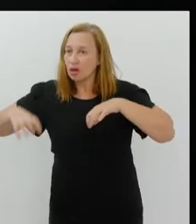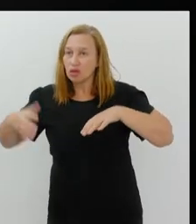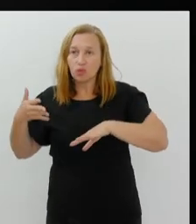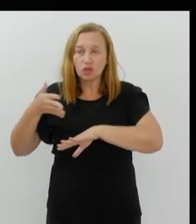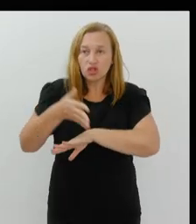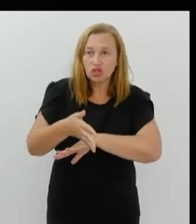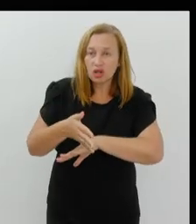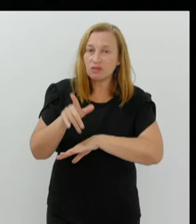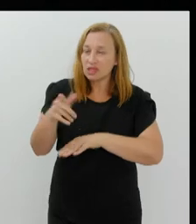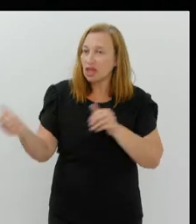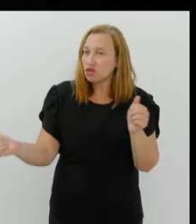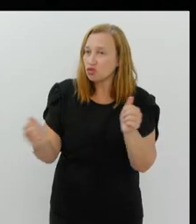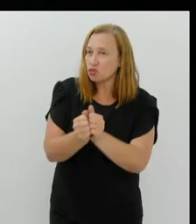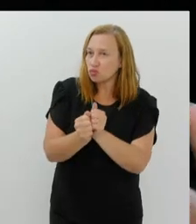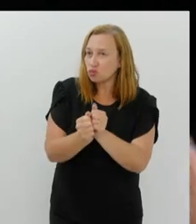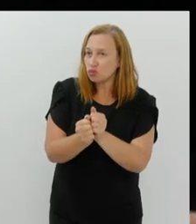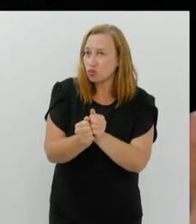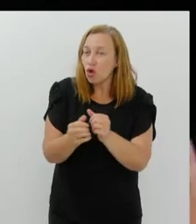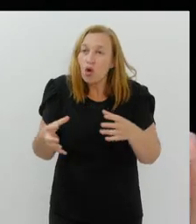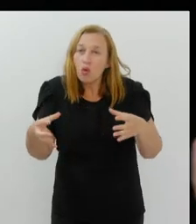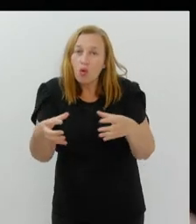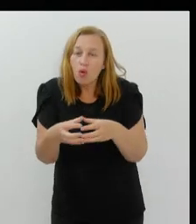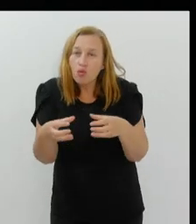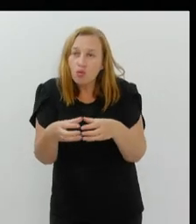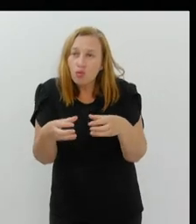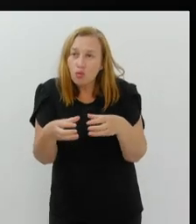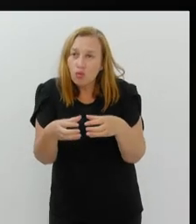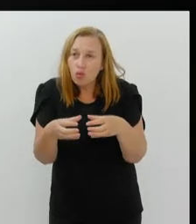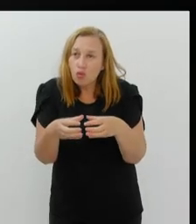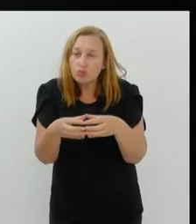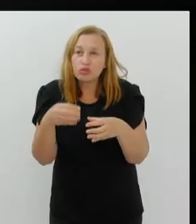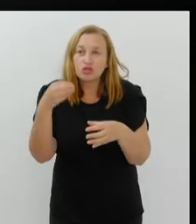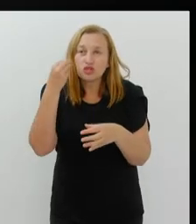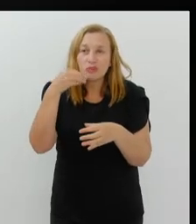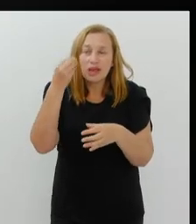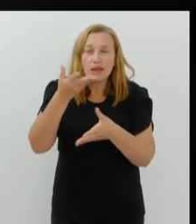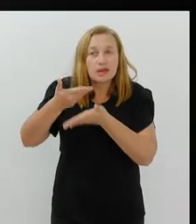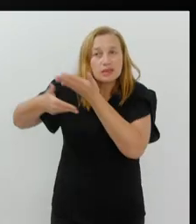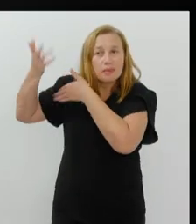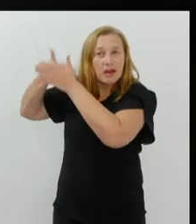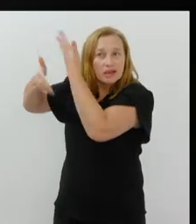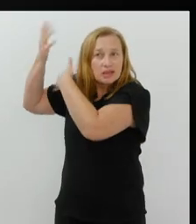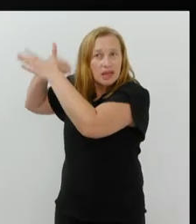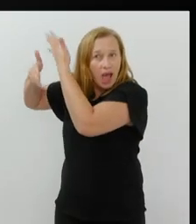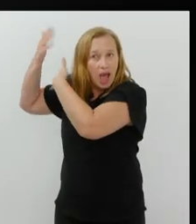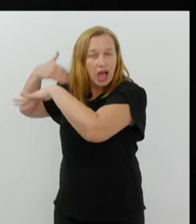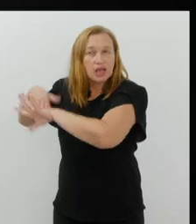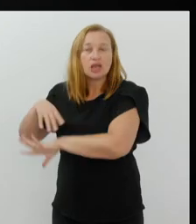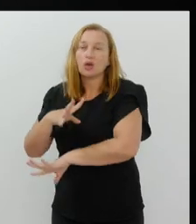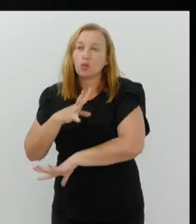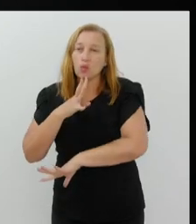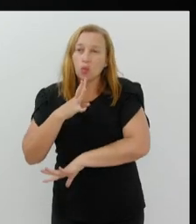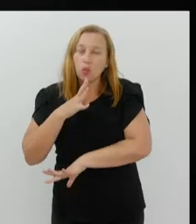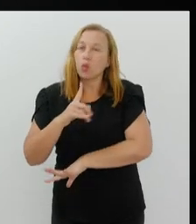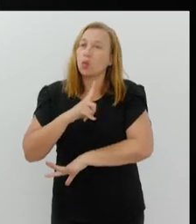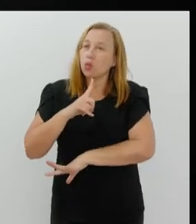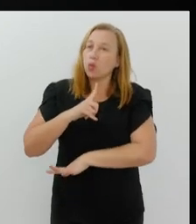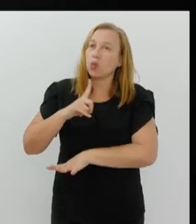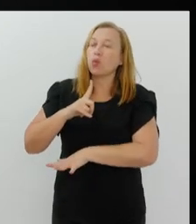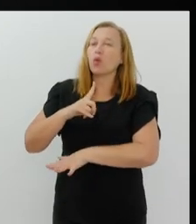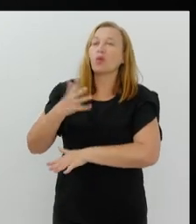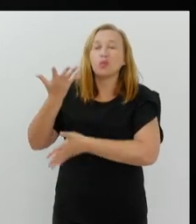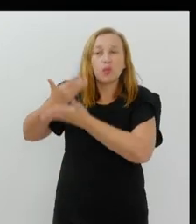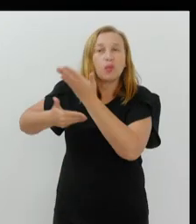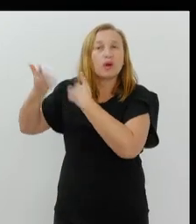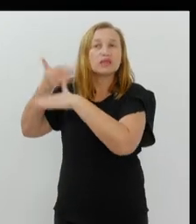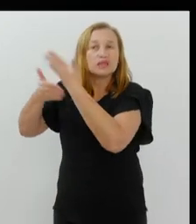questão de interagir com a velha guarda. Sim. E com os próprios ritmistas, evidente, mas você tem um olhar para todo o